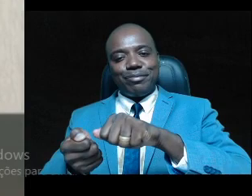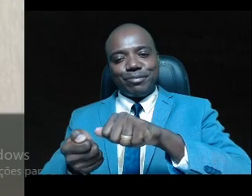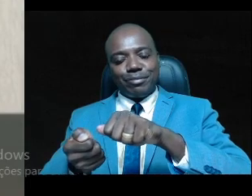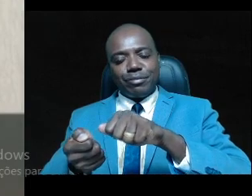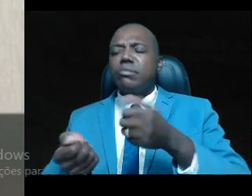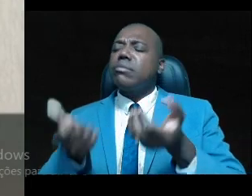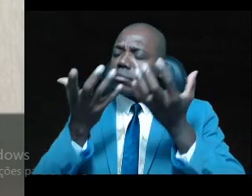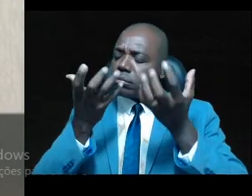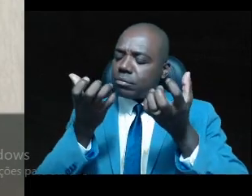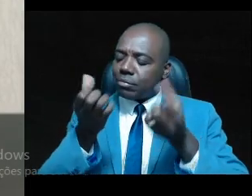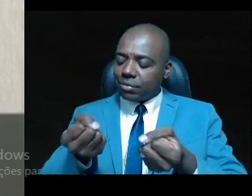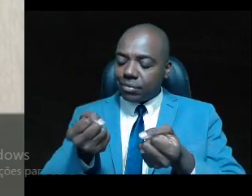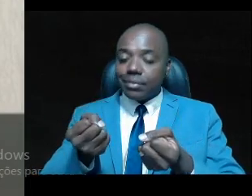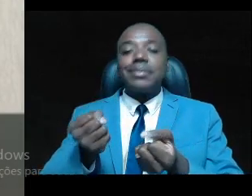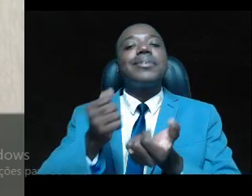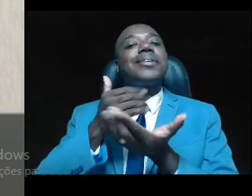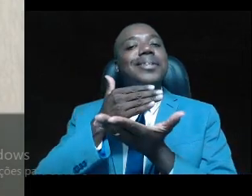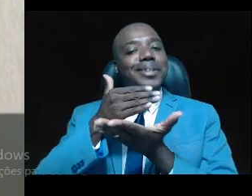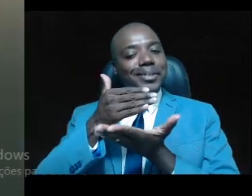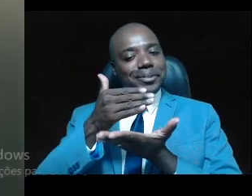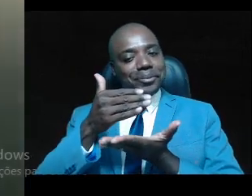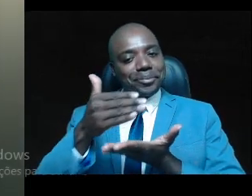dar início ao recitativo.